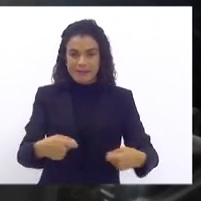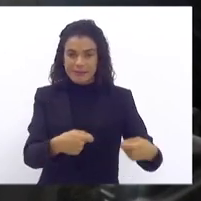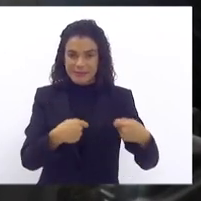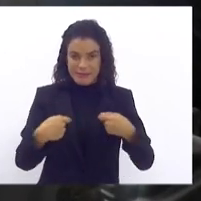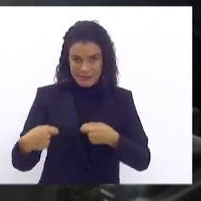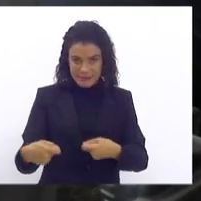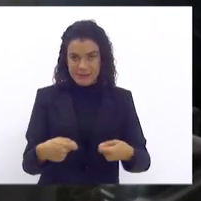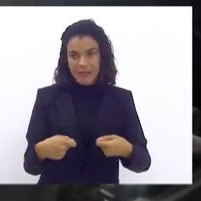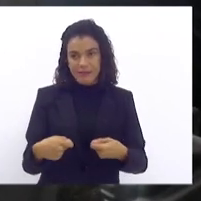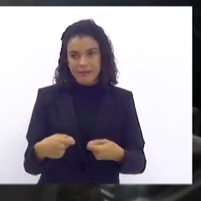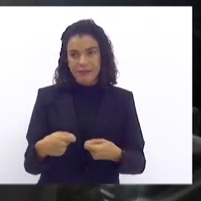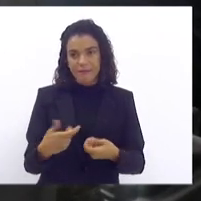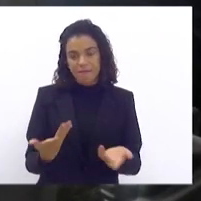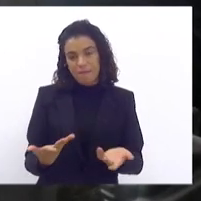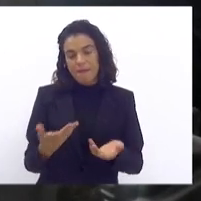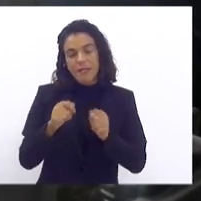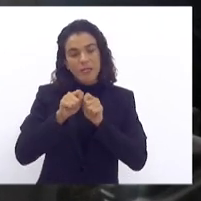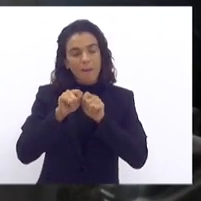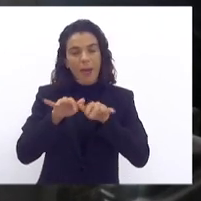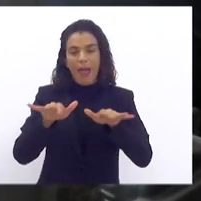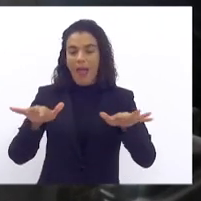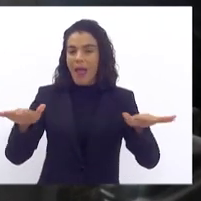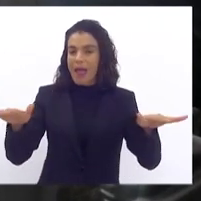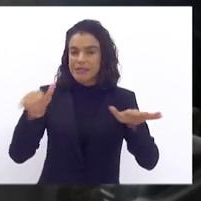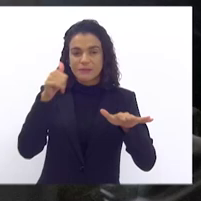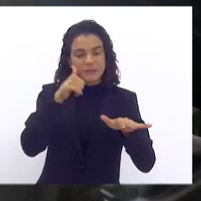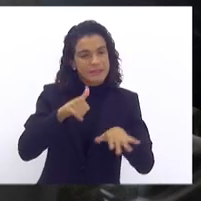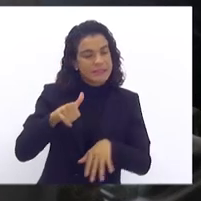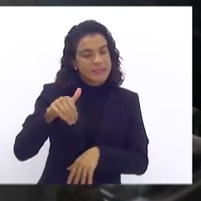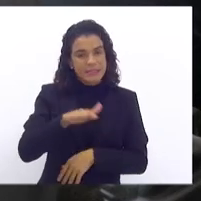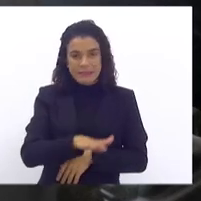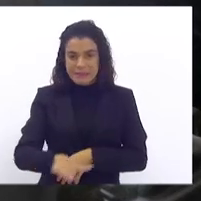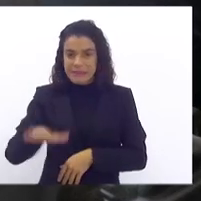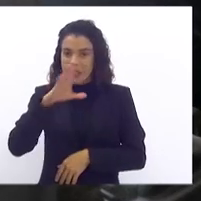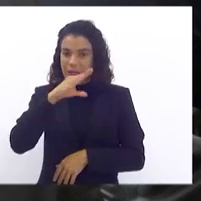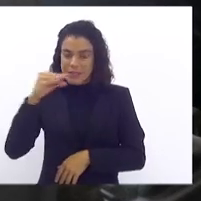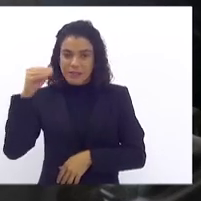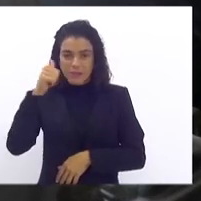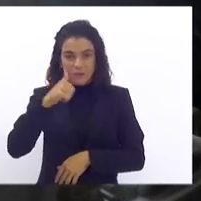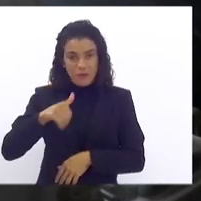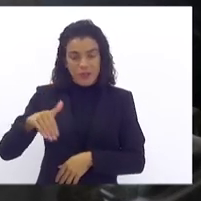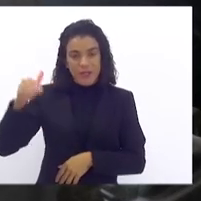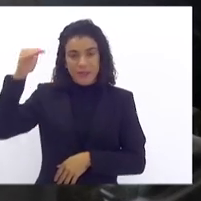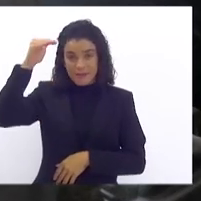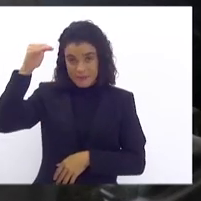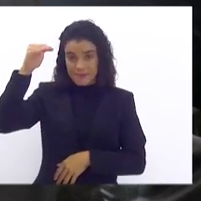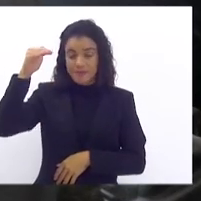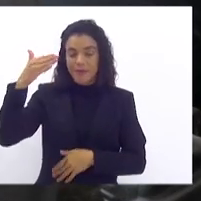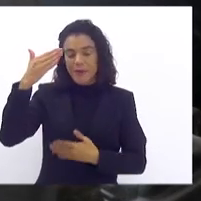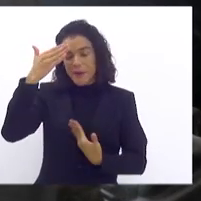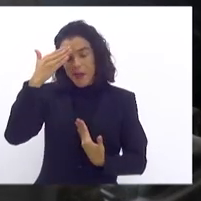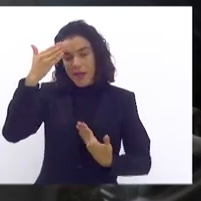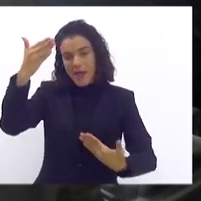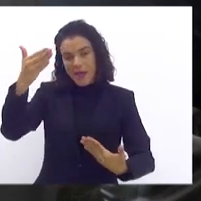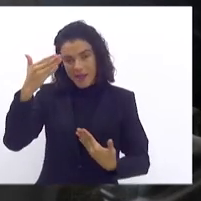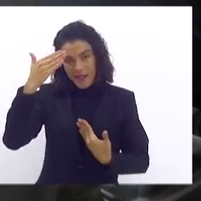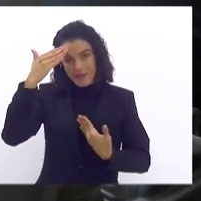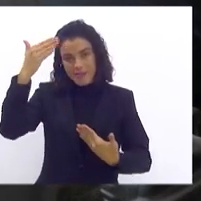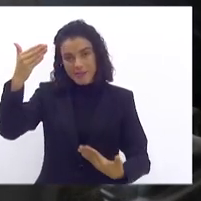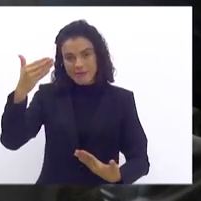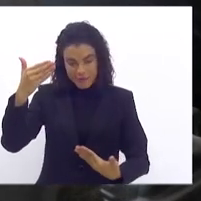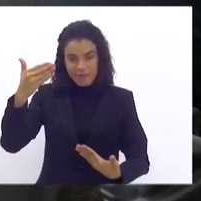demanda que vem aí assolando grande parte das meninas e mulheres no nosso país. Então, eu agradeço